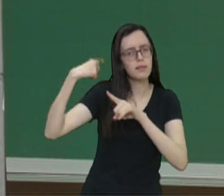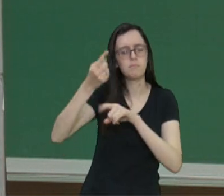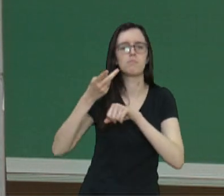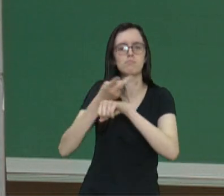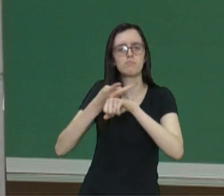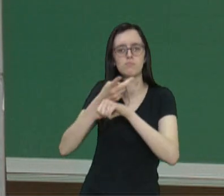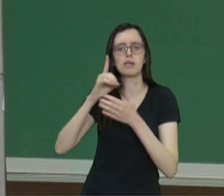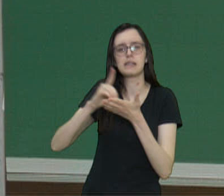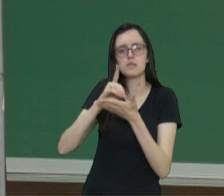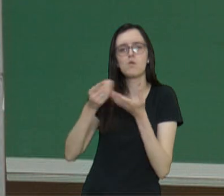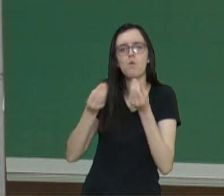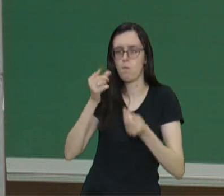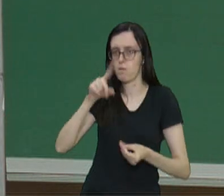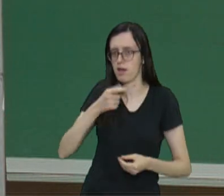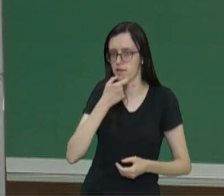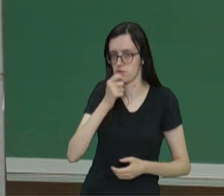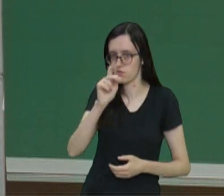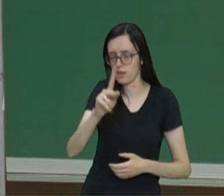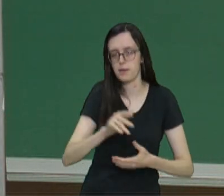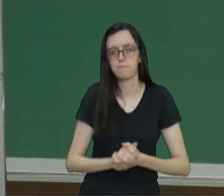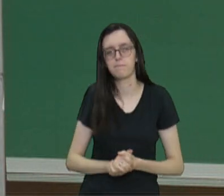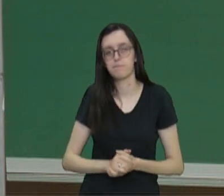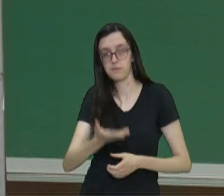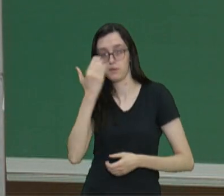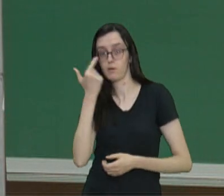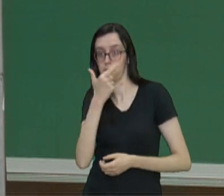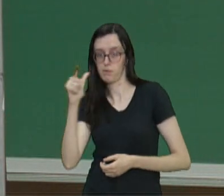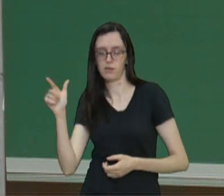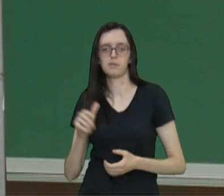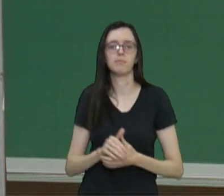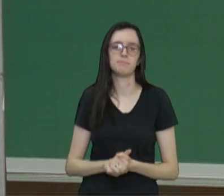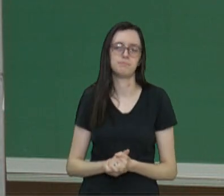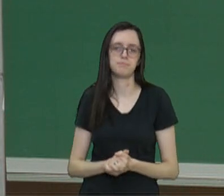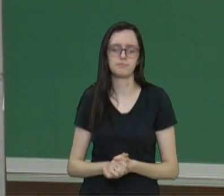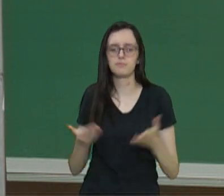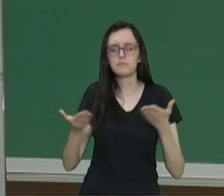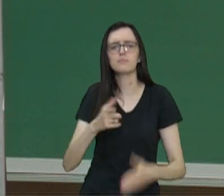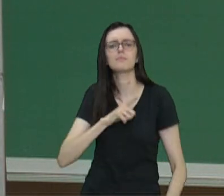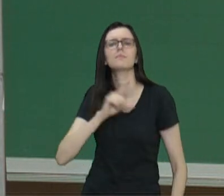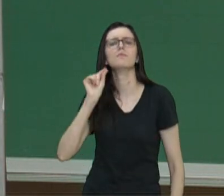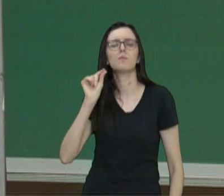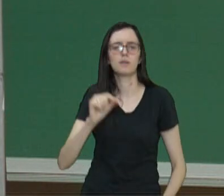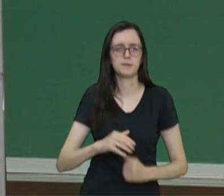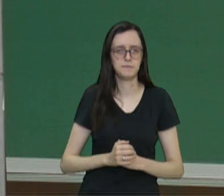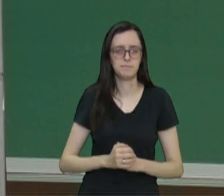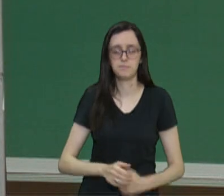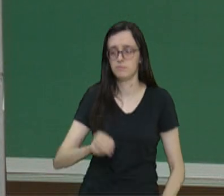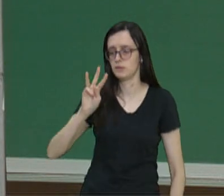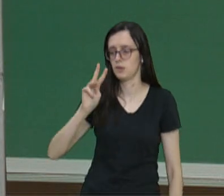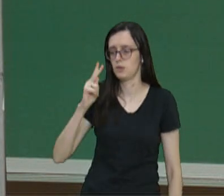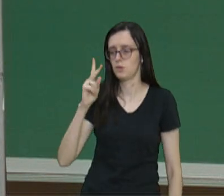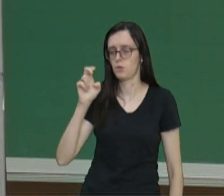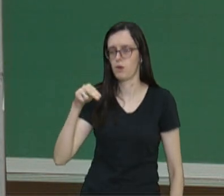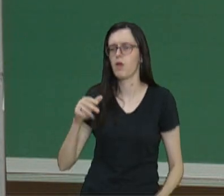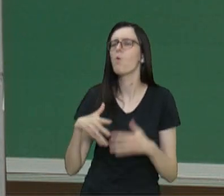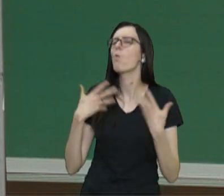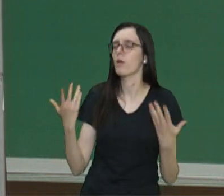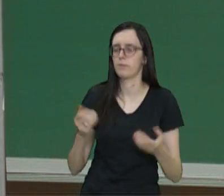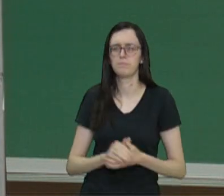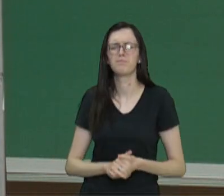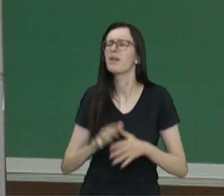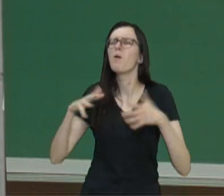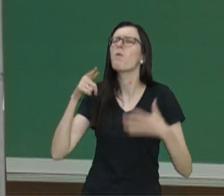teu dicionário como que é em inglês, ok? Então vamos para os próximos. Agora eu tenho when, quando. When do you travel?